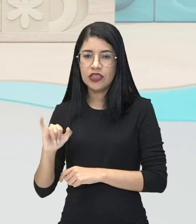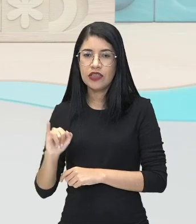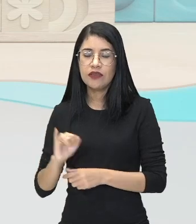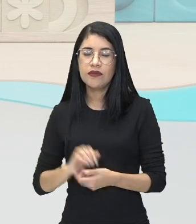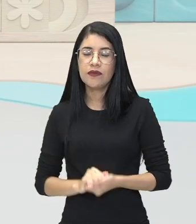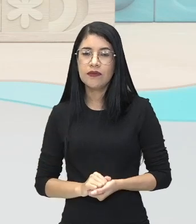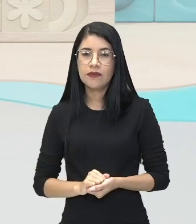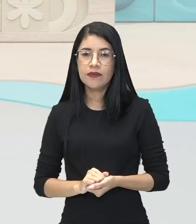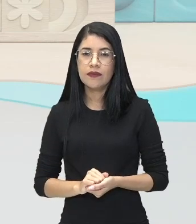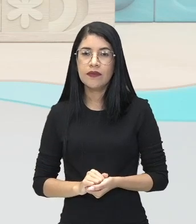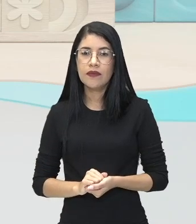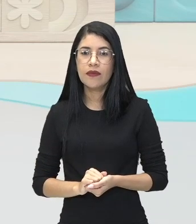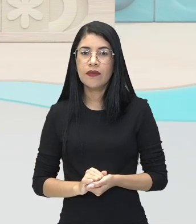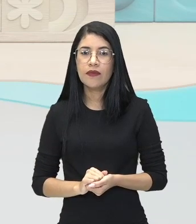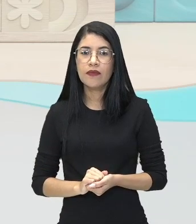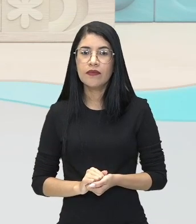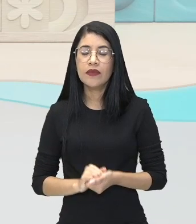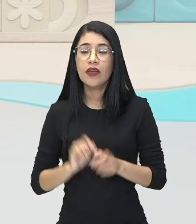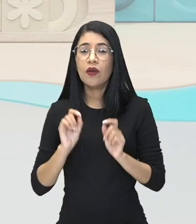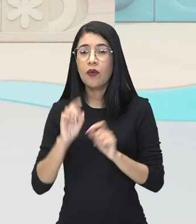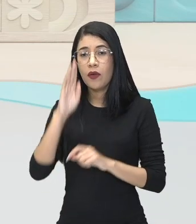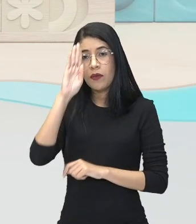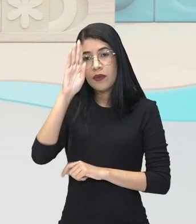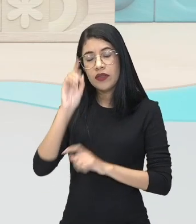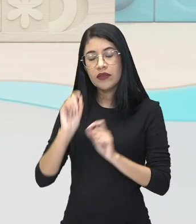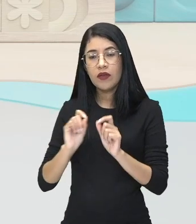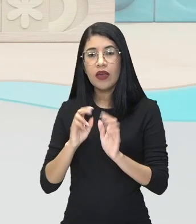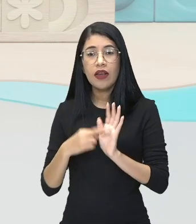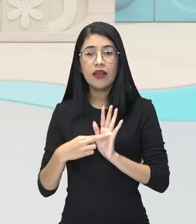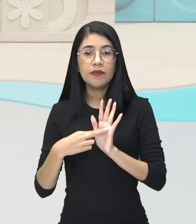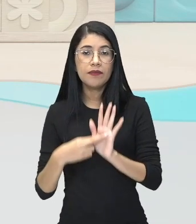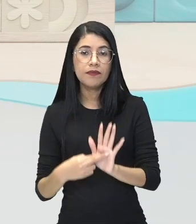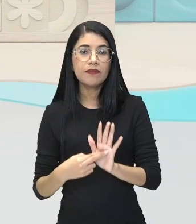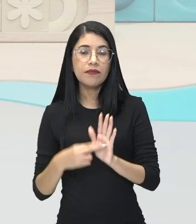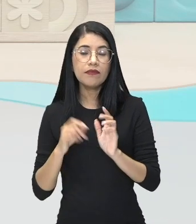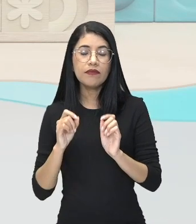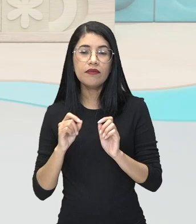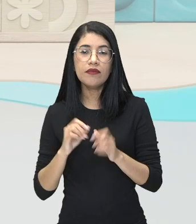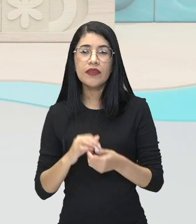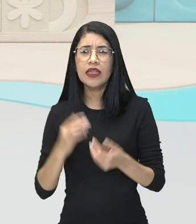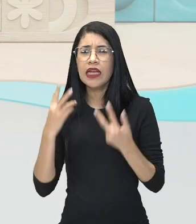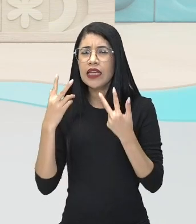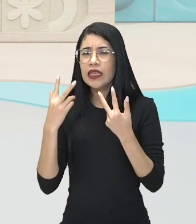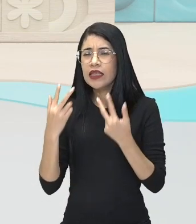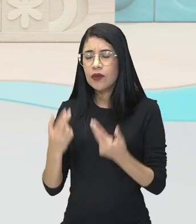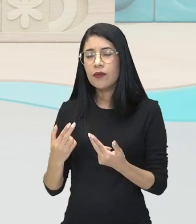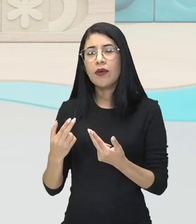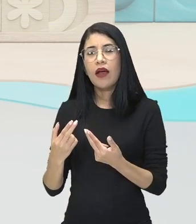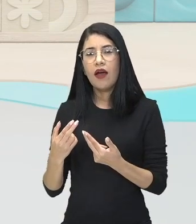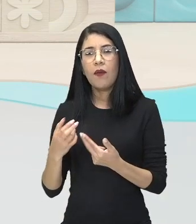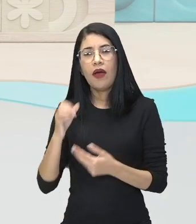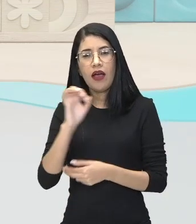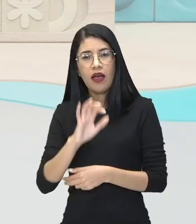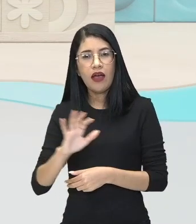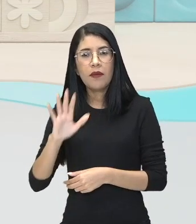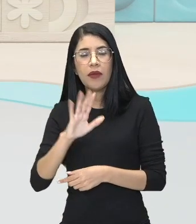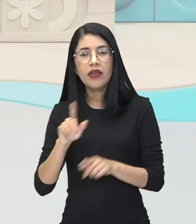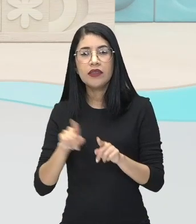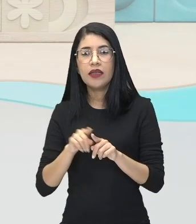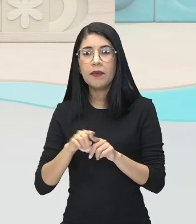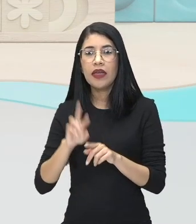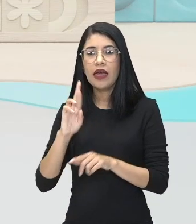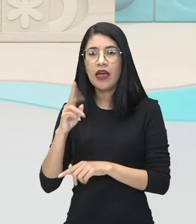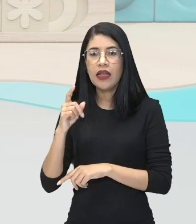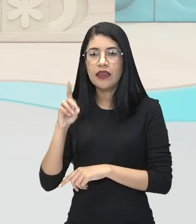E aí a questão principalmente da representatividade fiel, né, da natureza. E a estátua de Radamés,